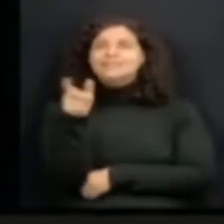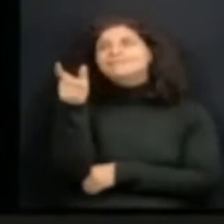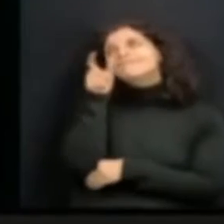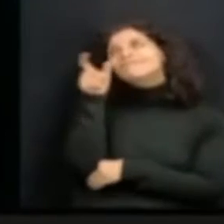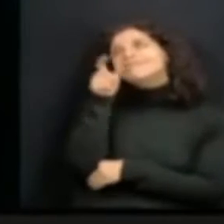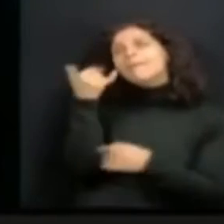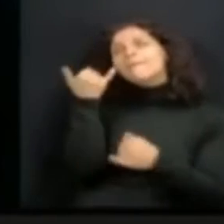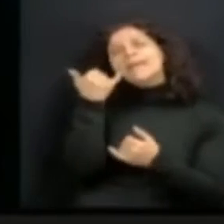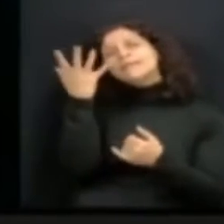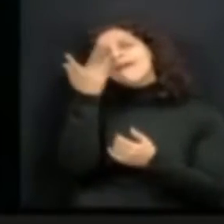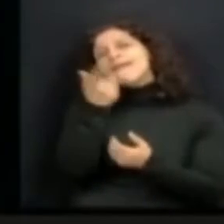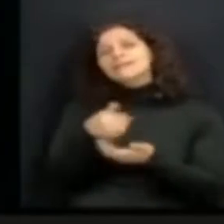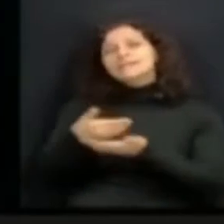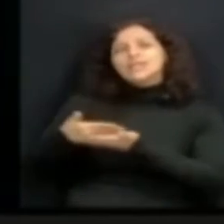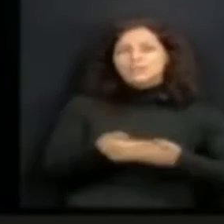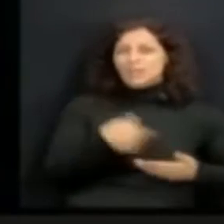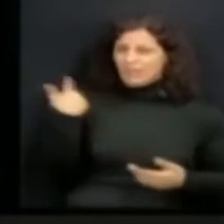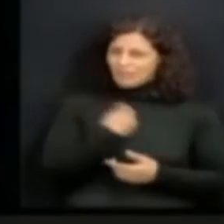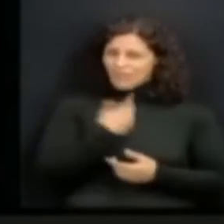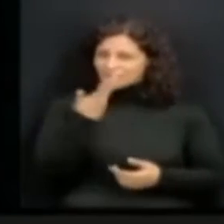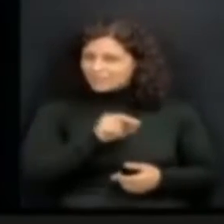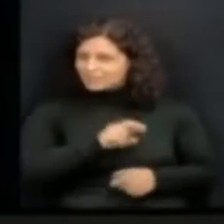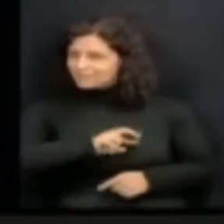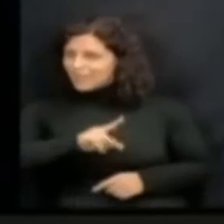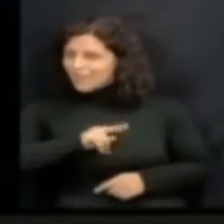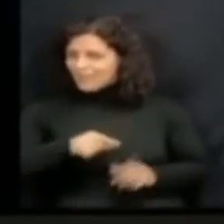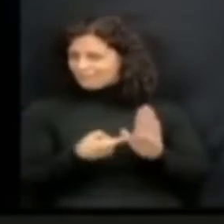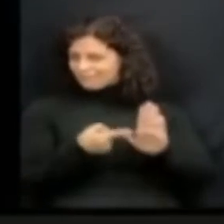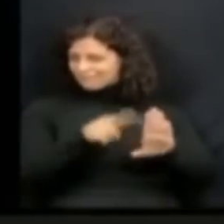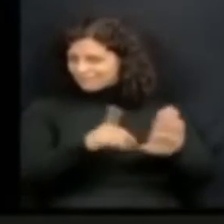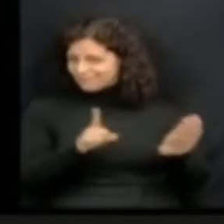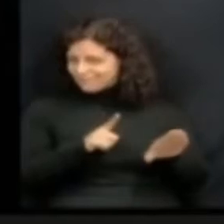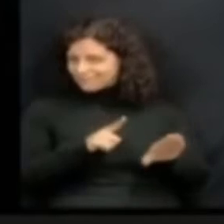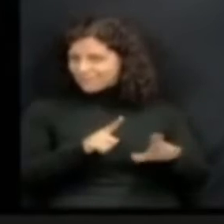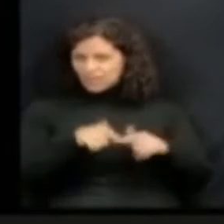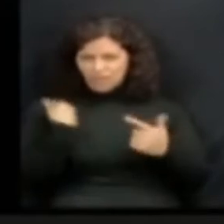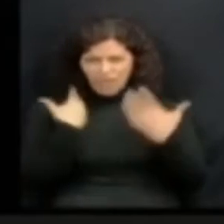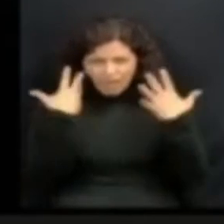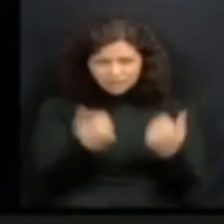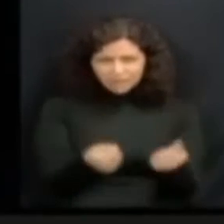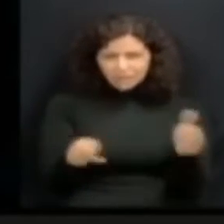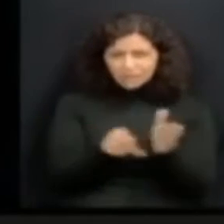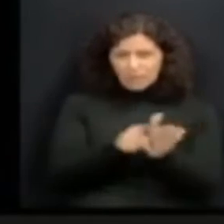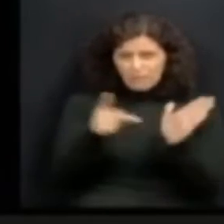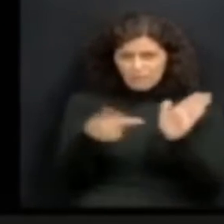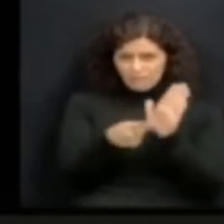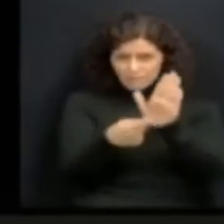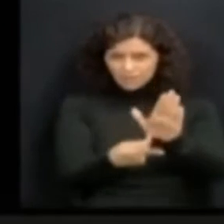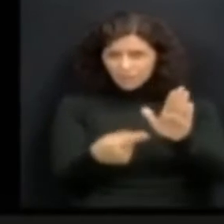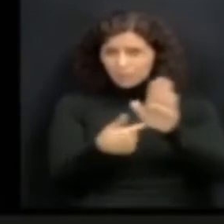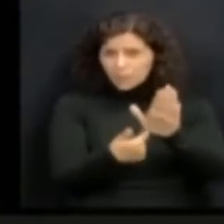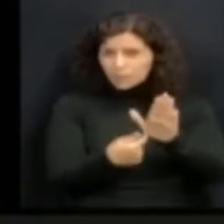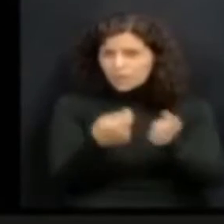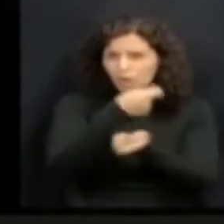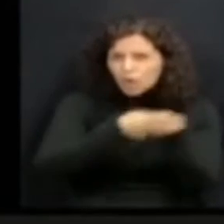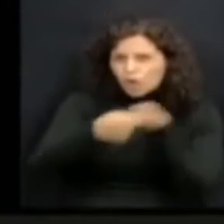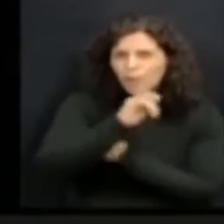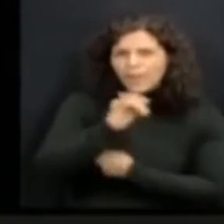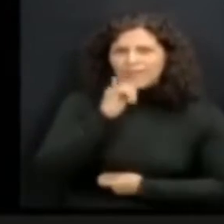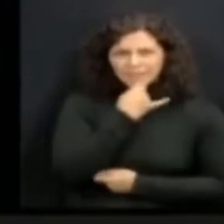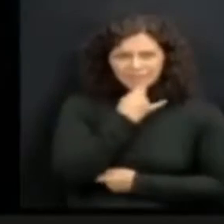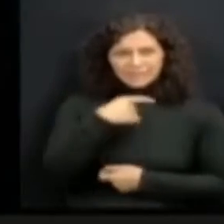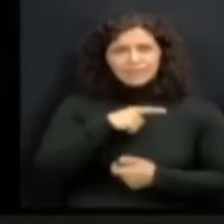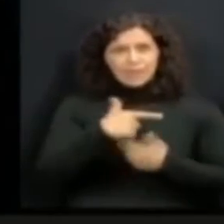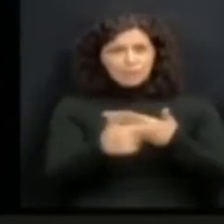ela ninar. E nós não somos crianças mais. Nós não vamos aceitar que uma realidade econômica triste, no